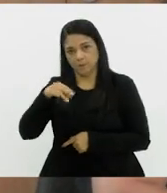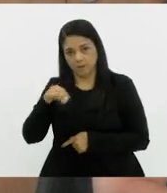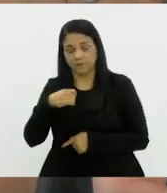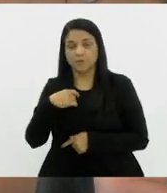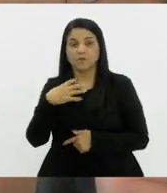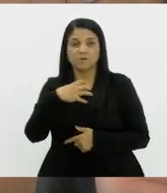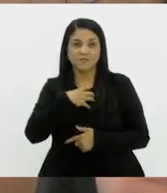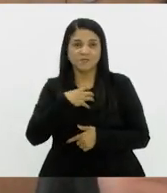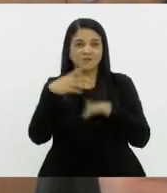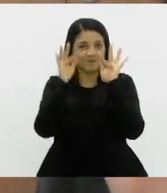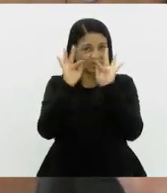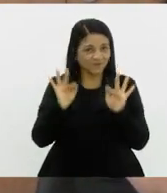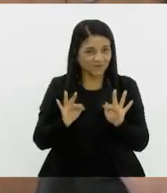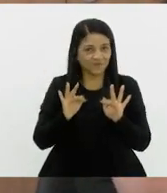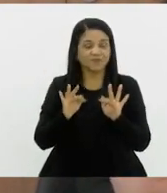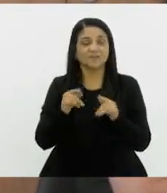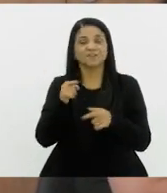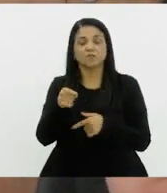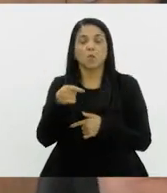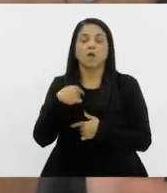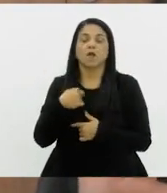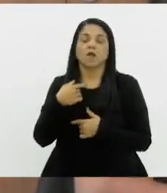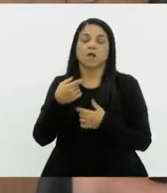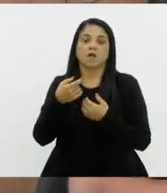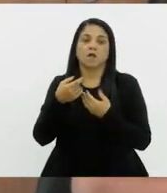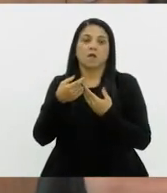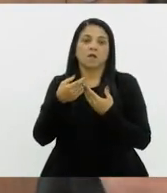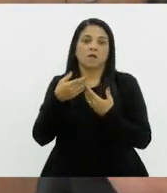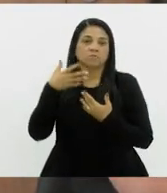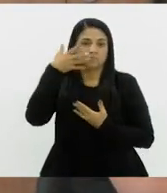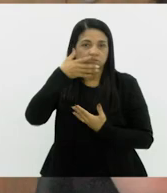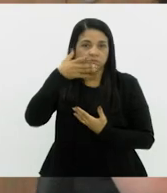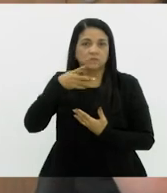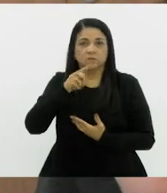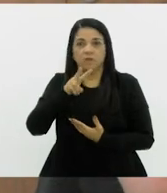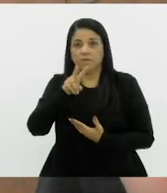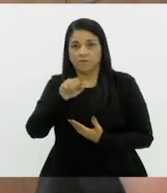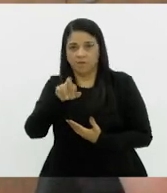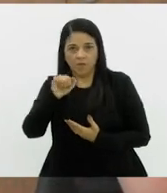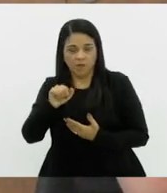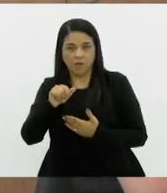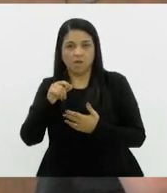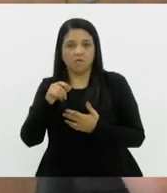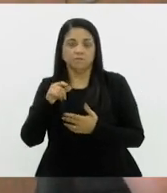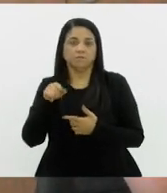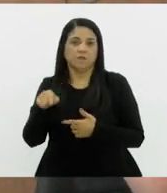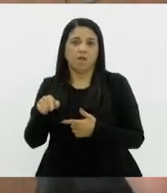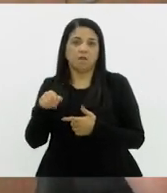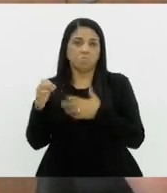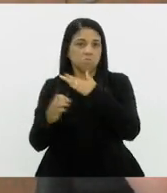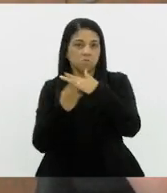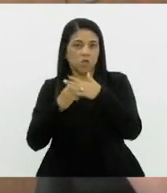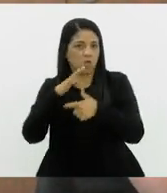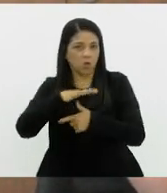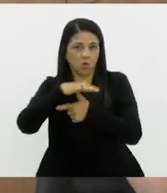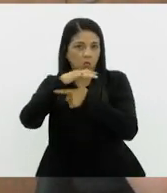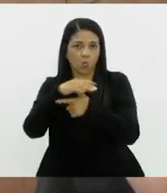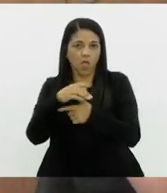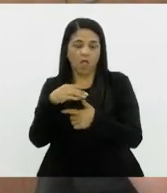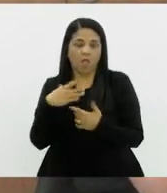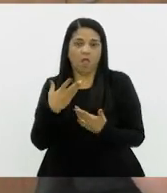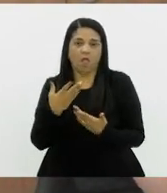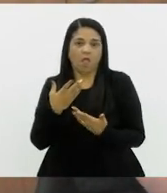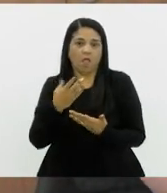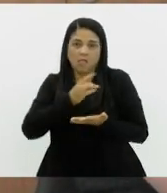feliz com a fala final da senhora Vera, que a aviação e a aviação de helicópteros não é a inimiga. Existem, sim, situações que